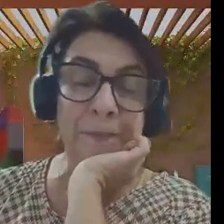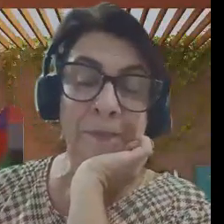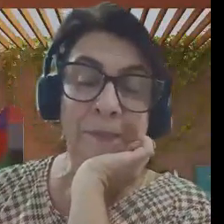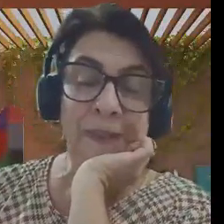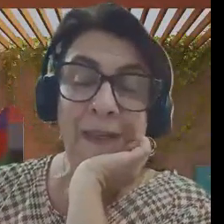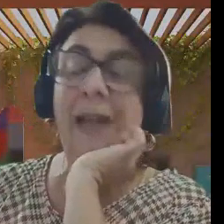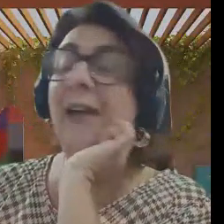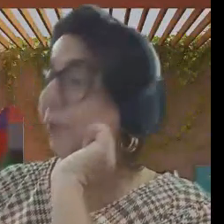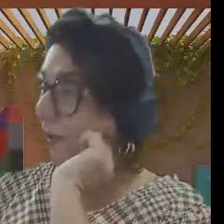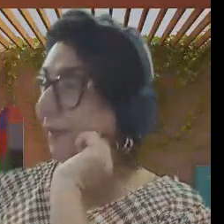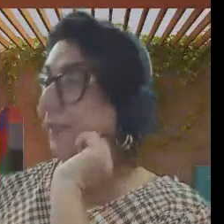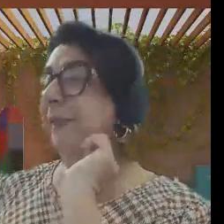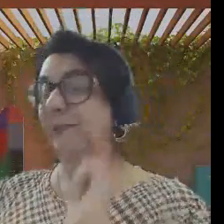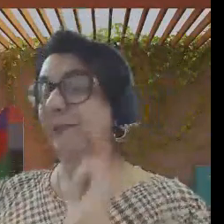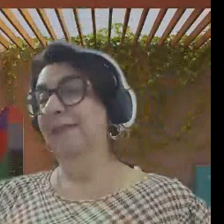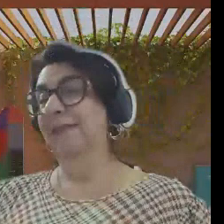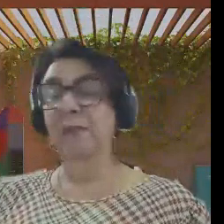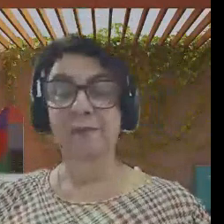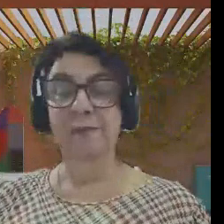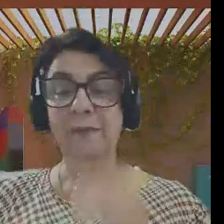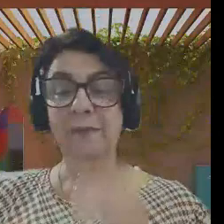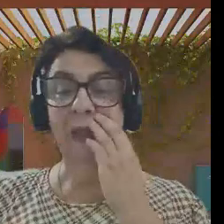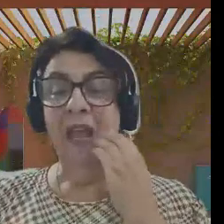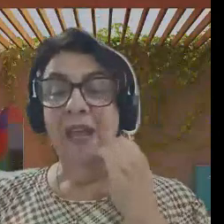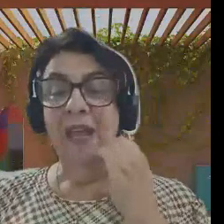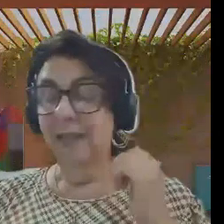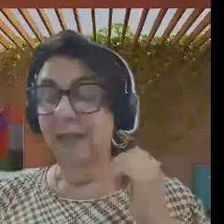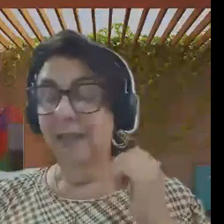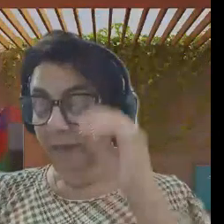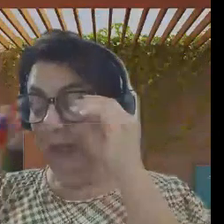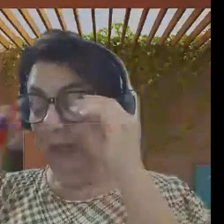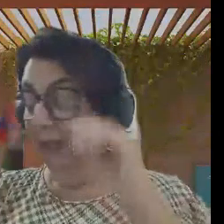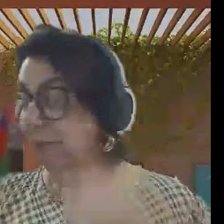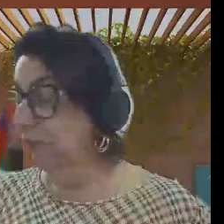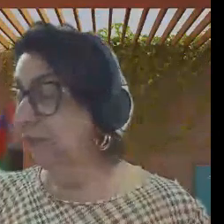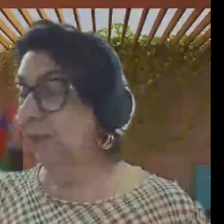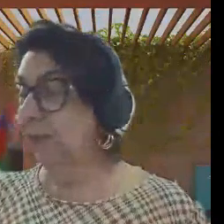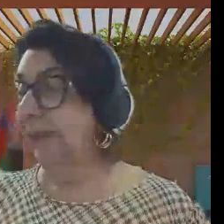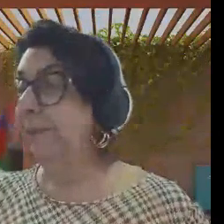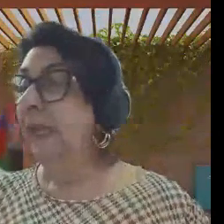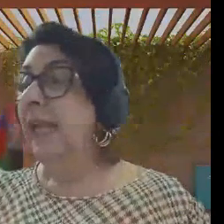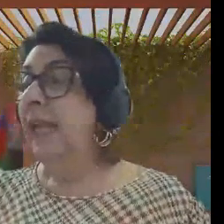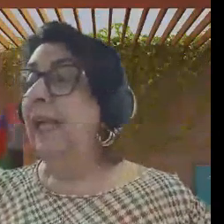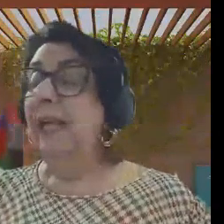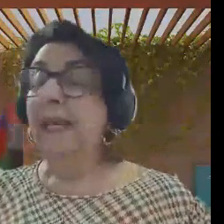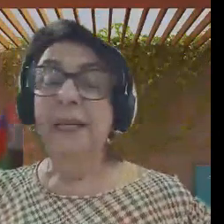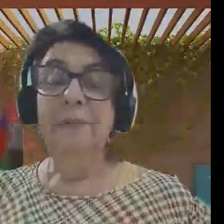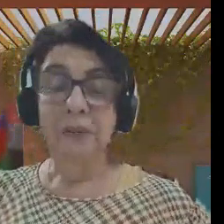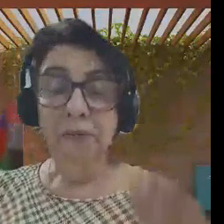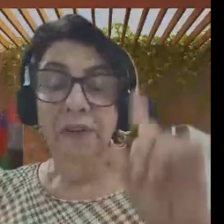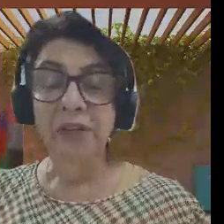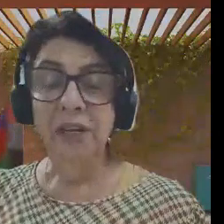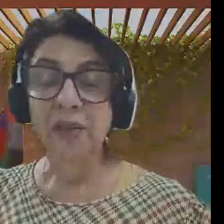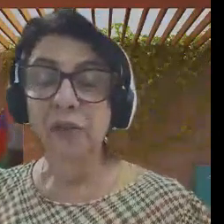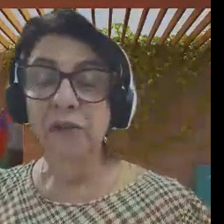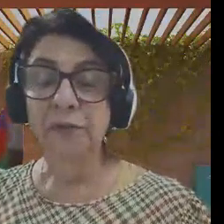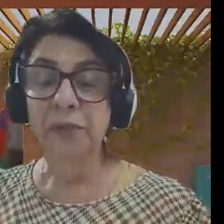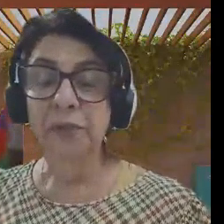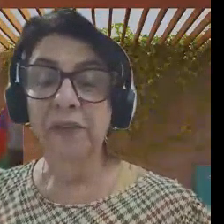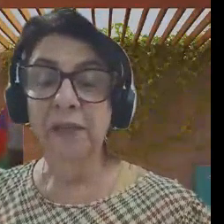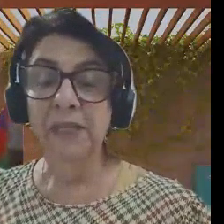abriu. Agora Mas não está abriu. Tá aparecendo, bom. não. Tá bom. Agora resolveu, né? Mas eu vou fechar